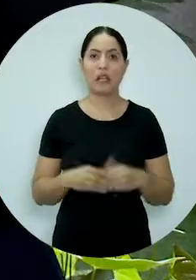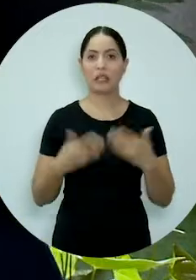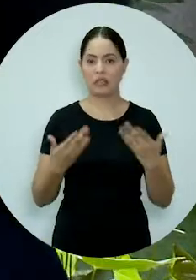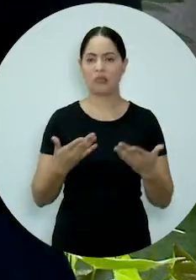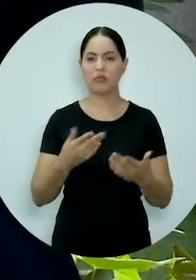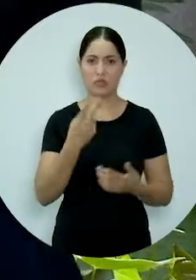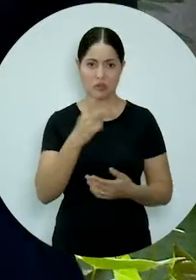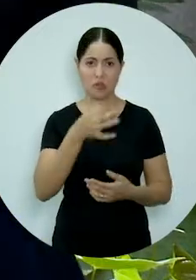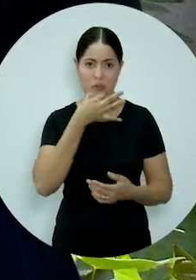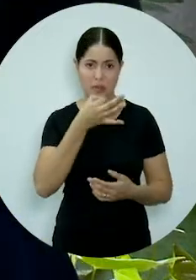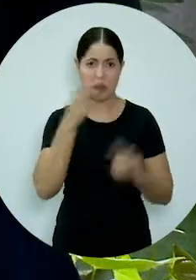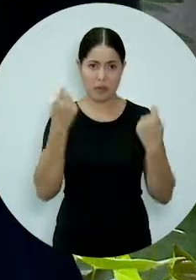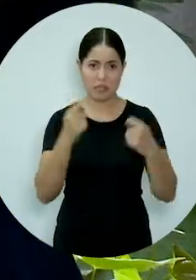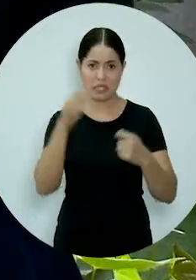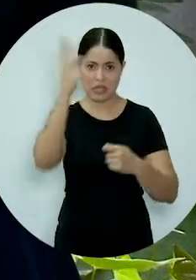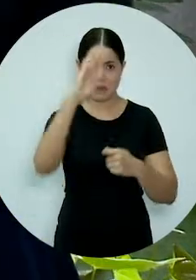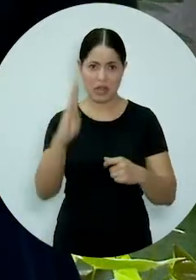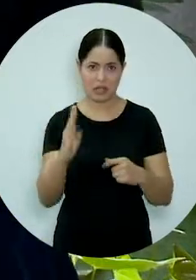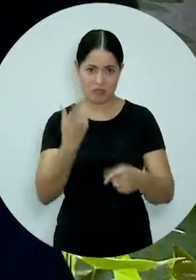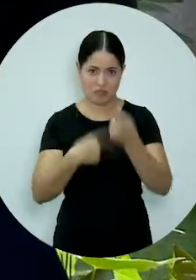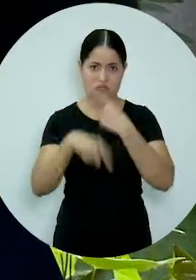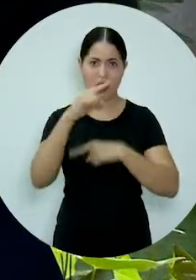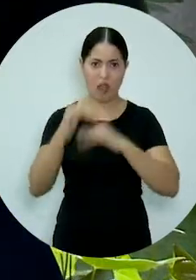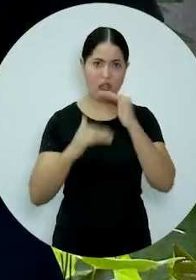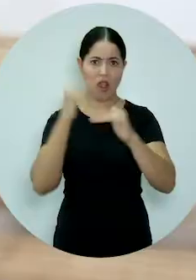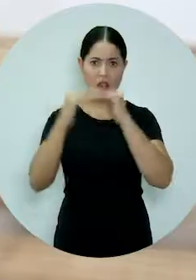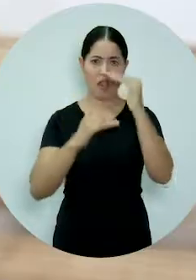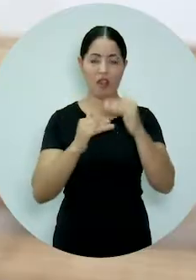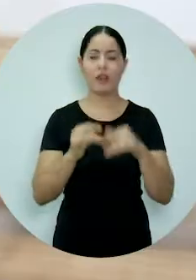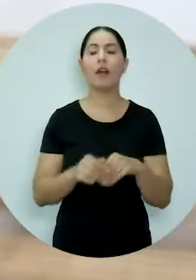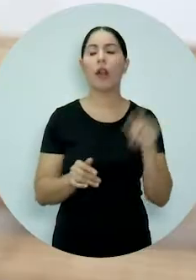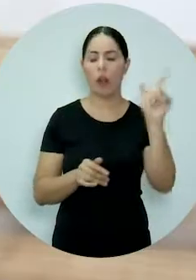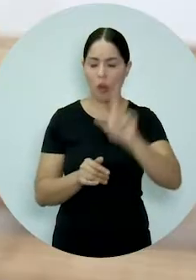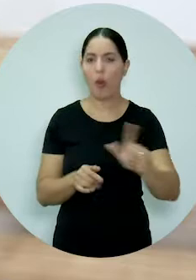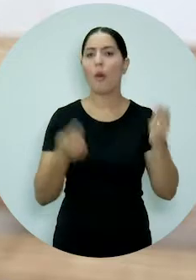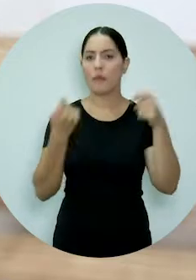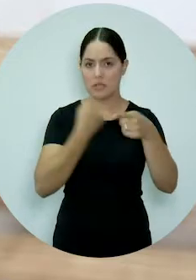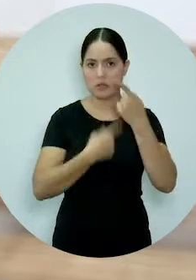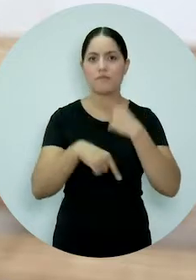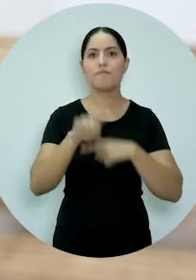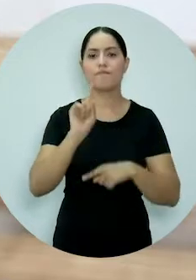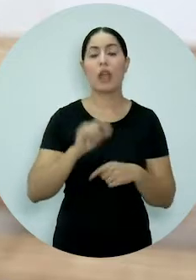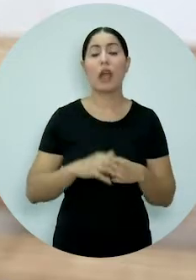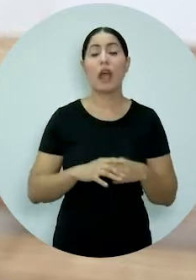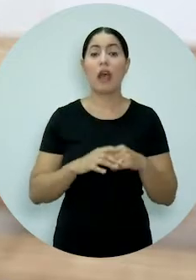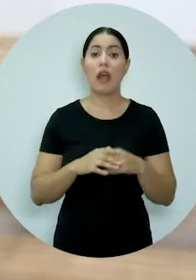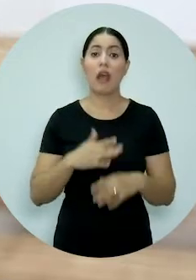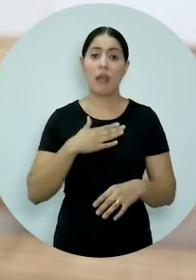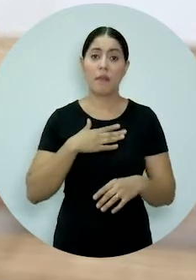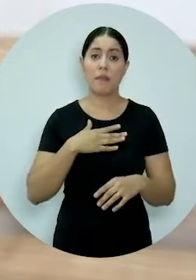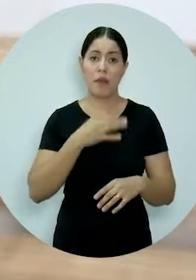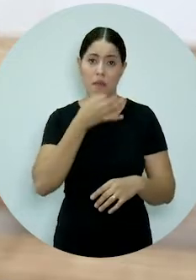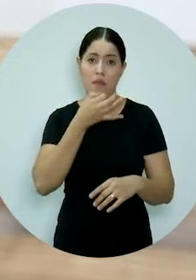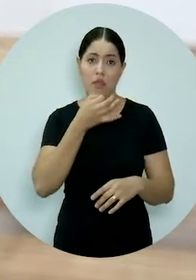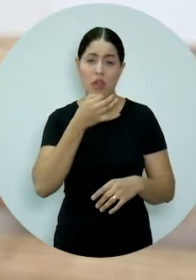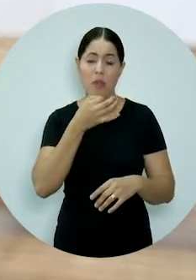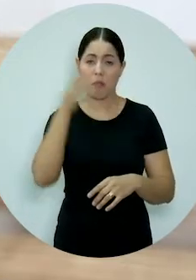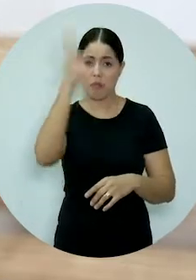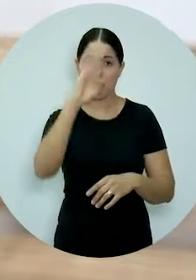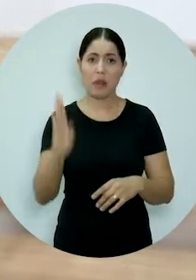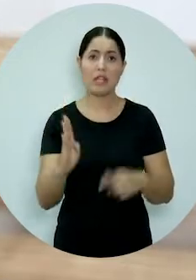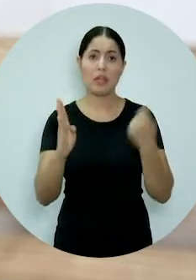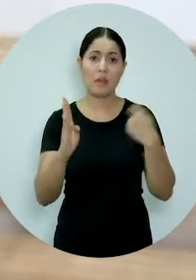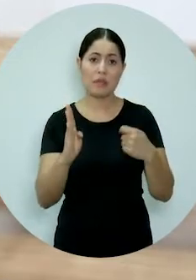opinião do senhor, então, a gente ainda precisa avançar, o país precisa avançar neste tema? Não há dúvida. Eu acho que o país precisa